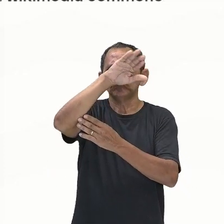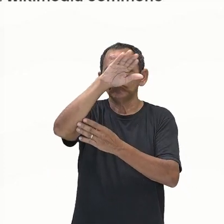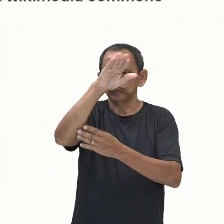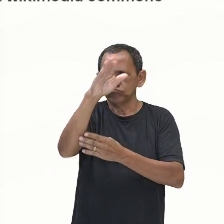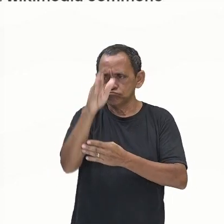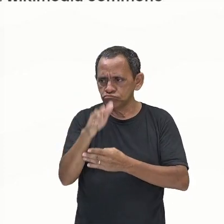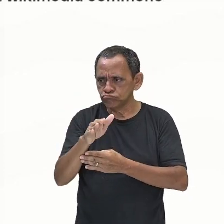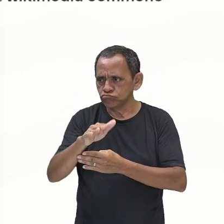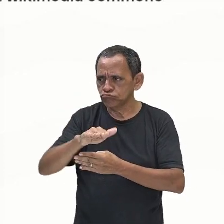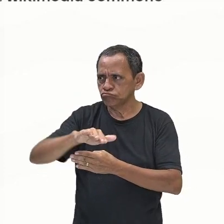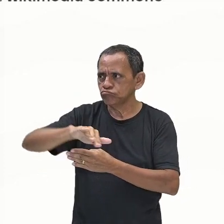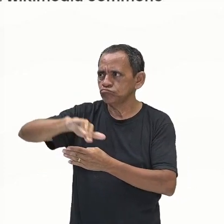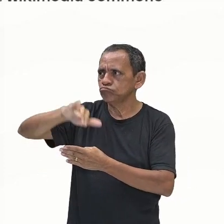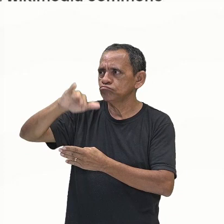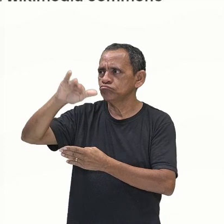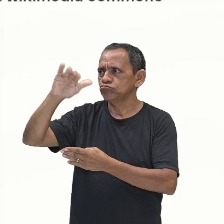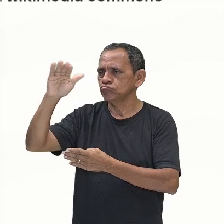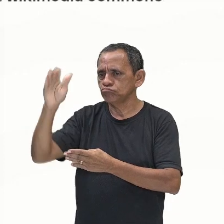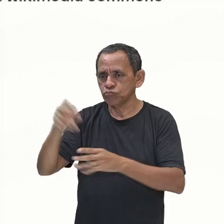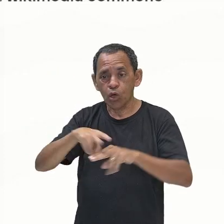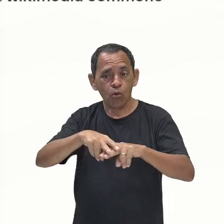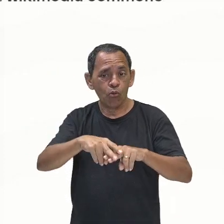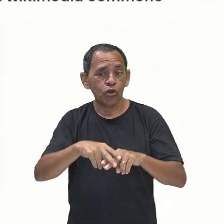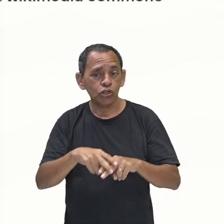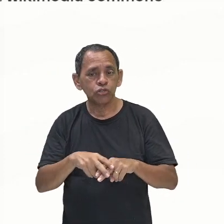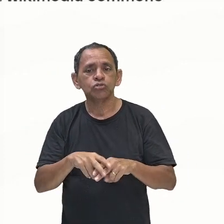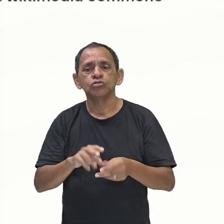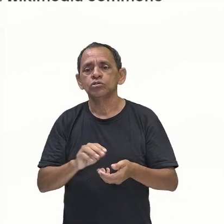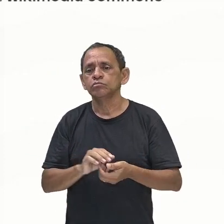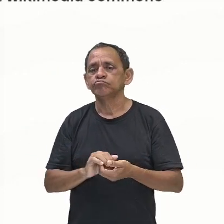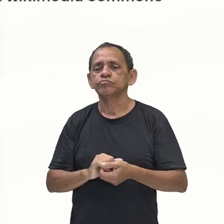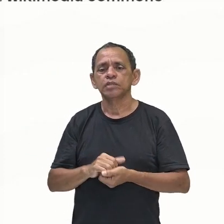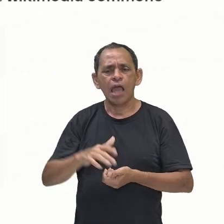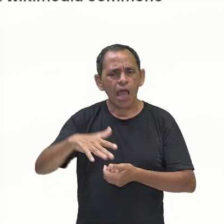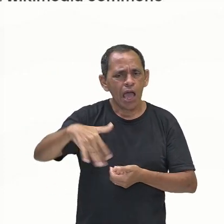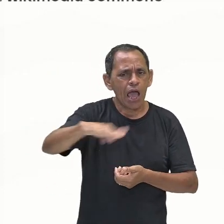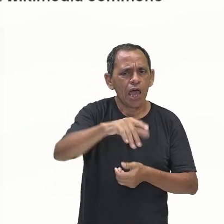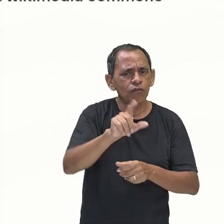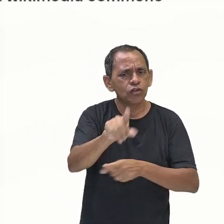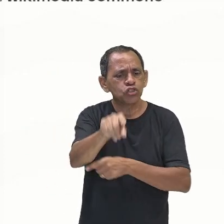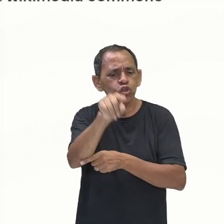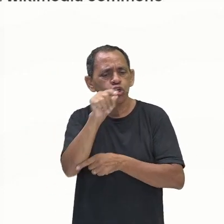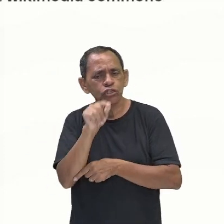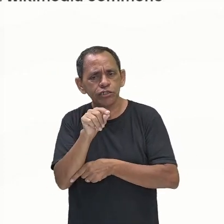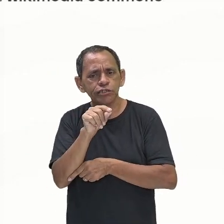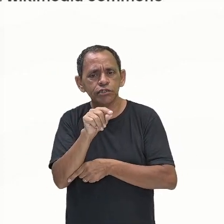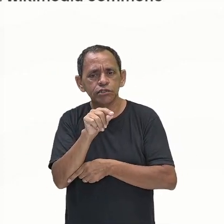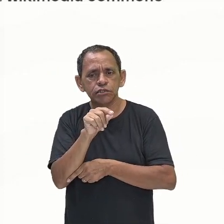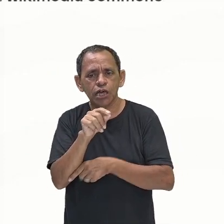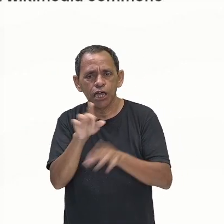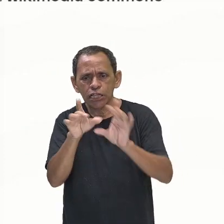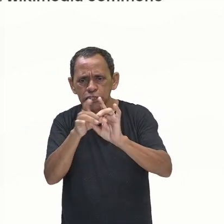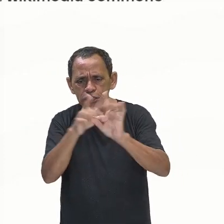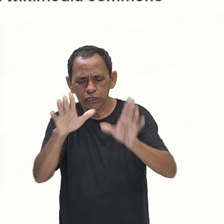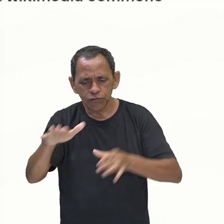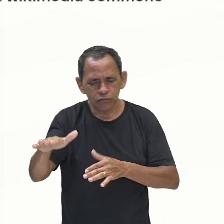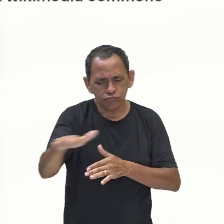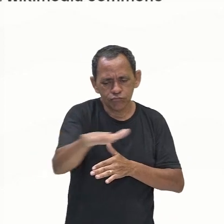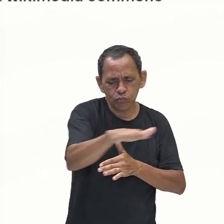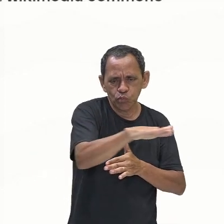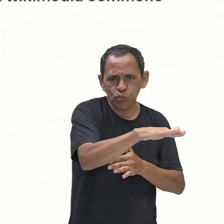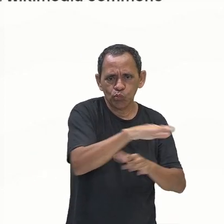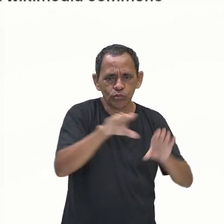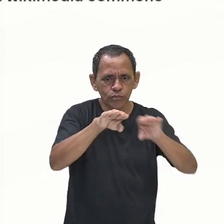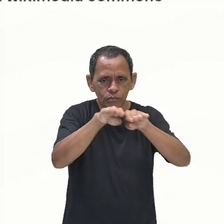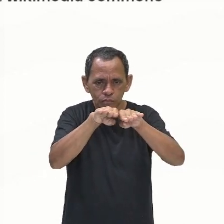assim rugoso, e a parte aqui que foi escolhida para ser descampada é mais plana, tá? Então,